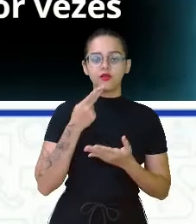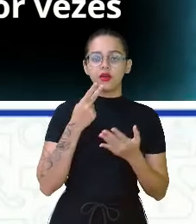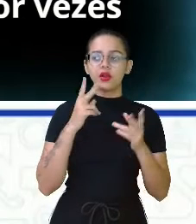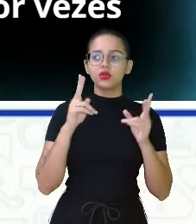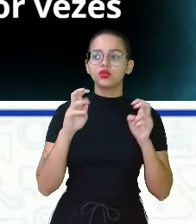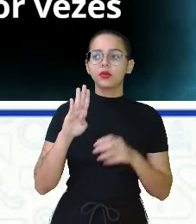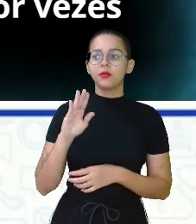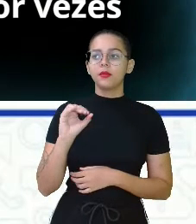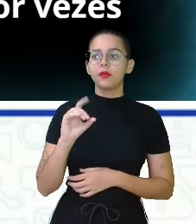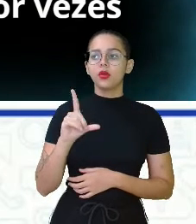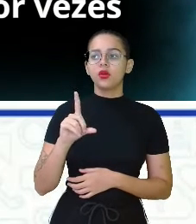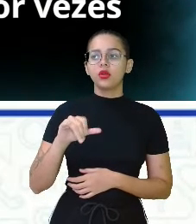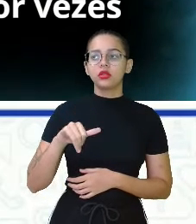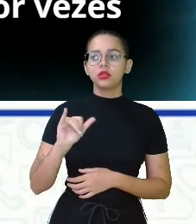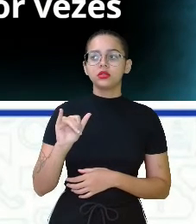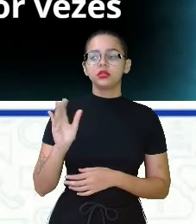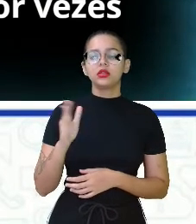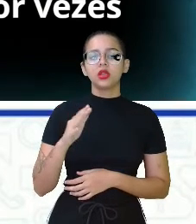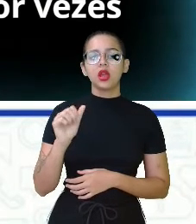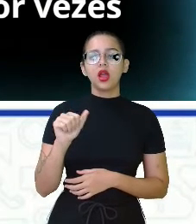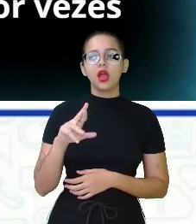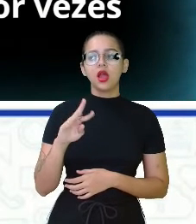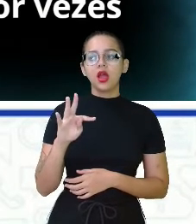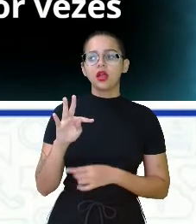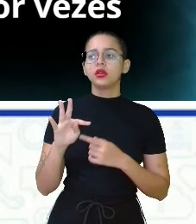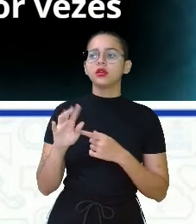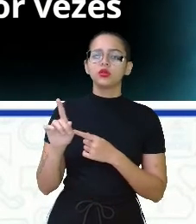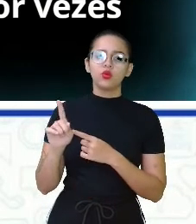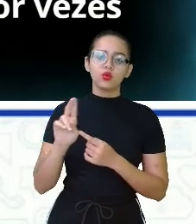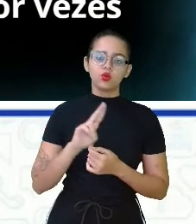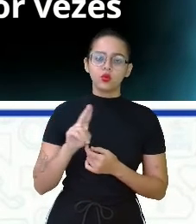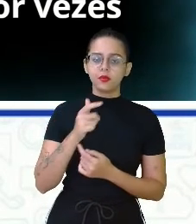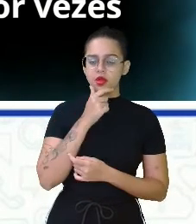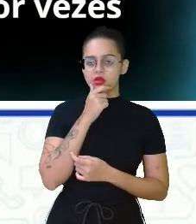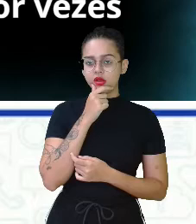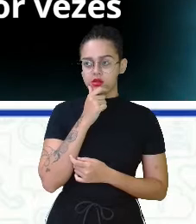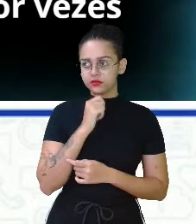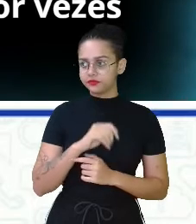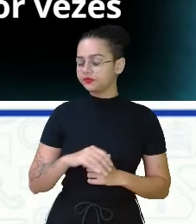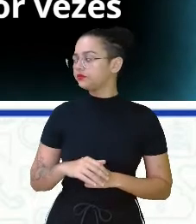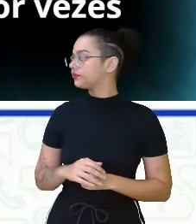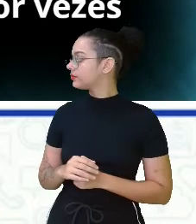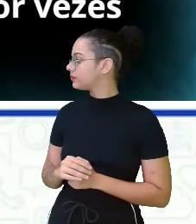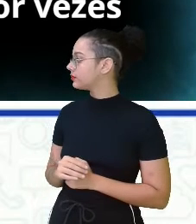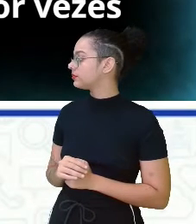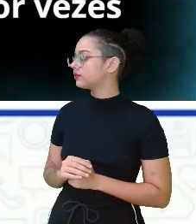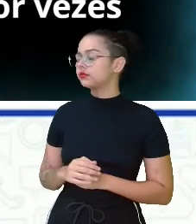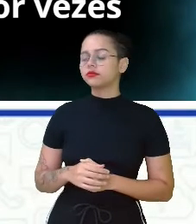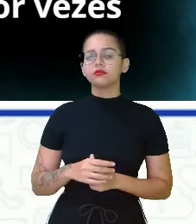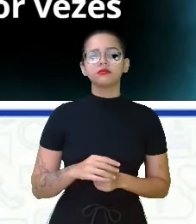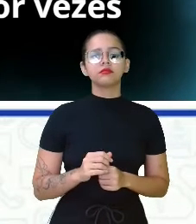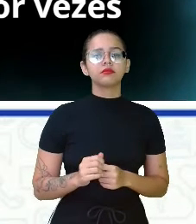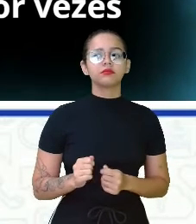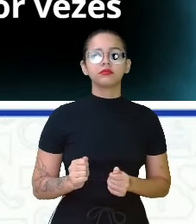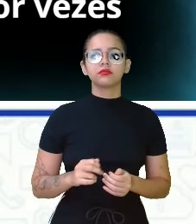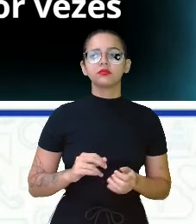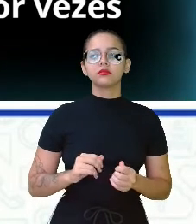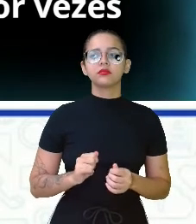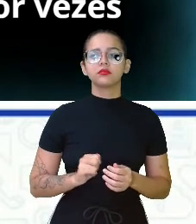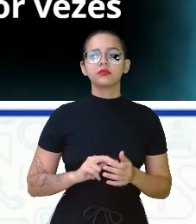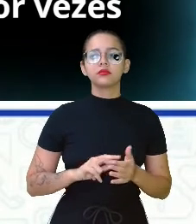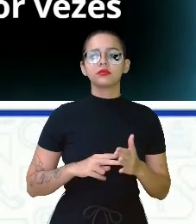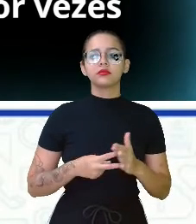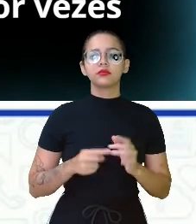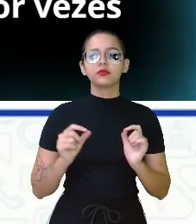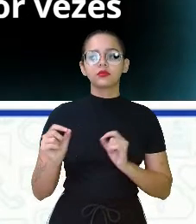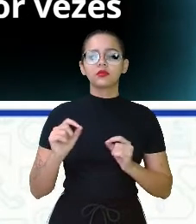art. A body art, o nome é em inglês, né? E quer dizer